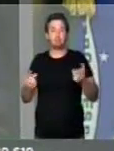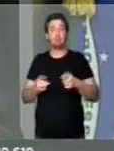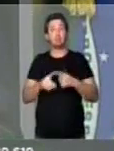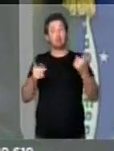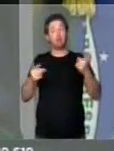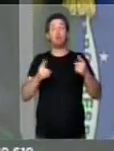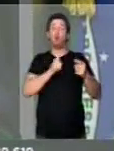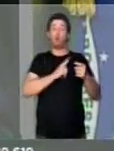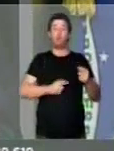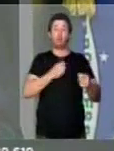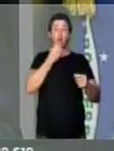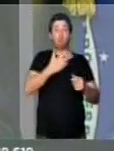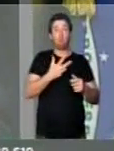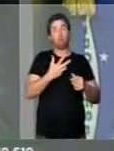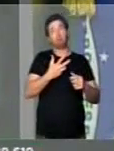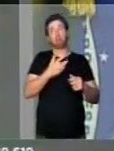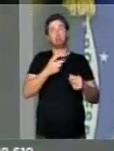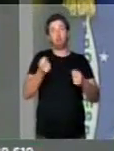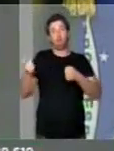volta essa